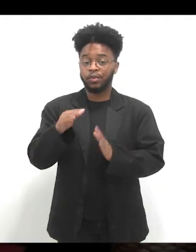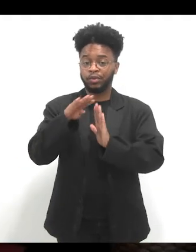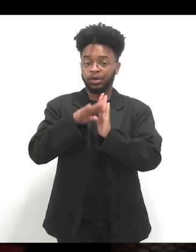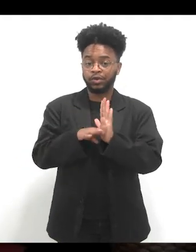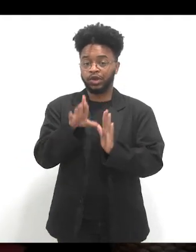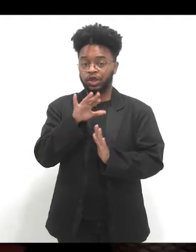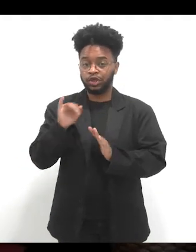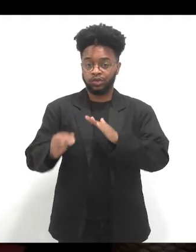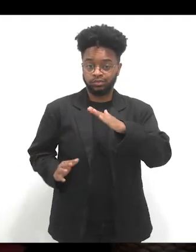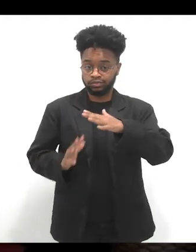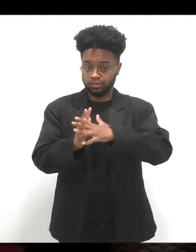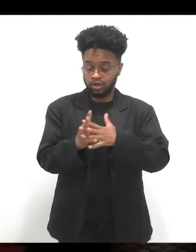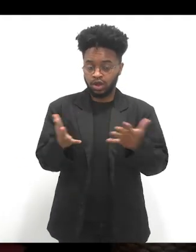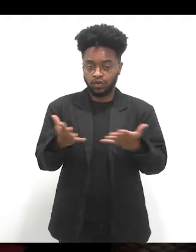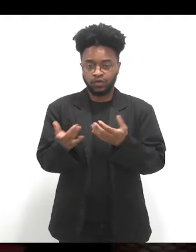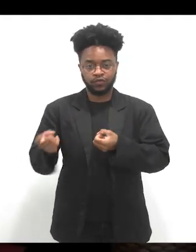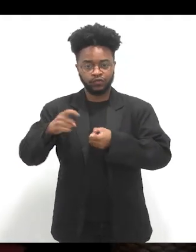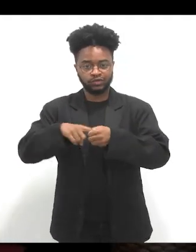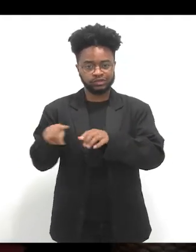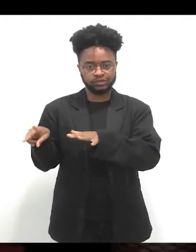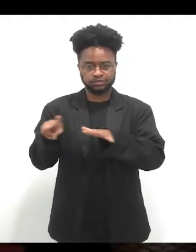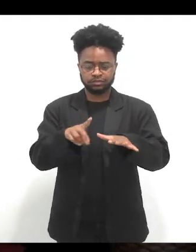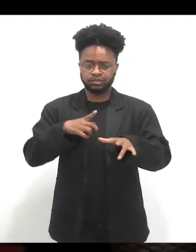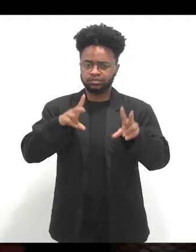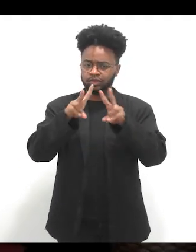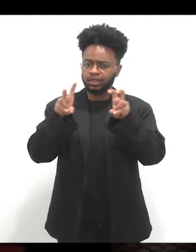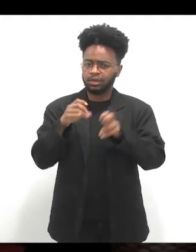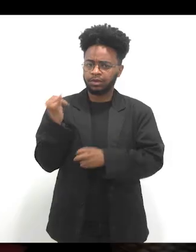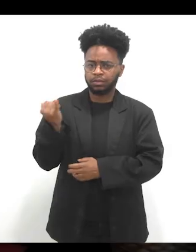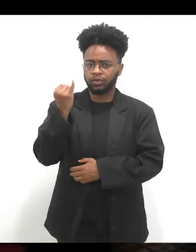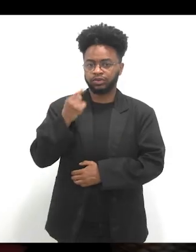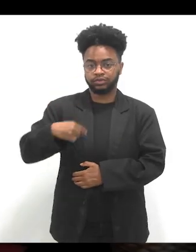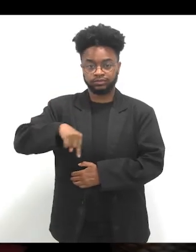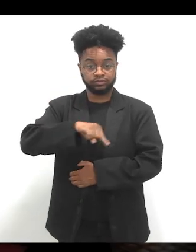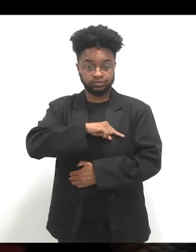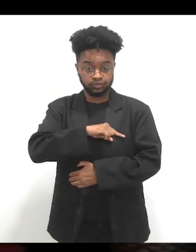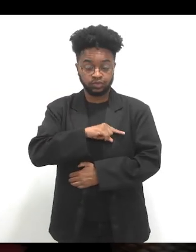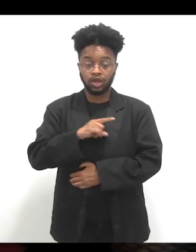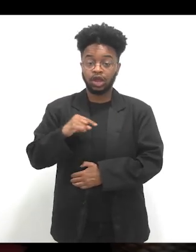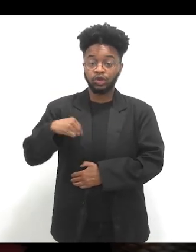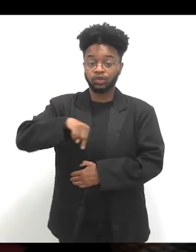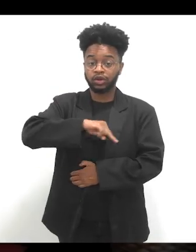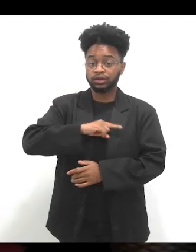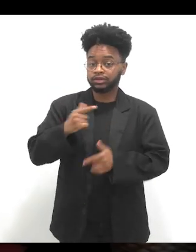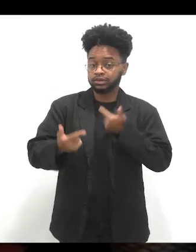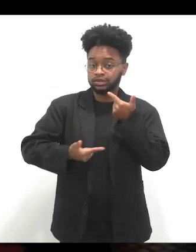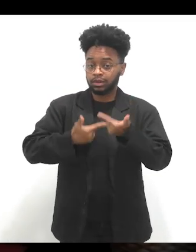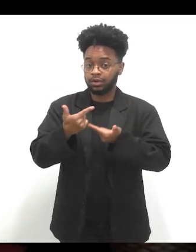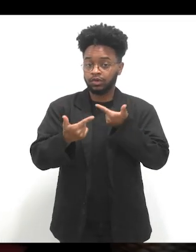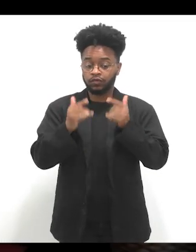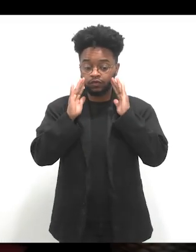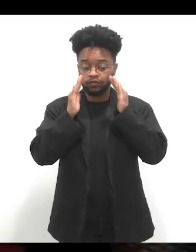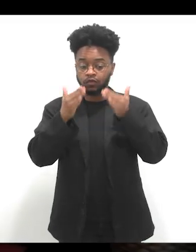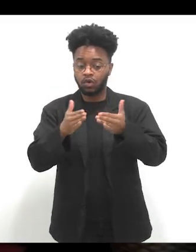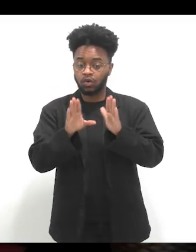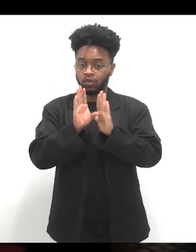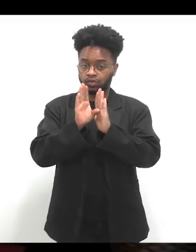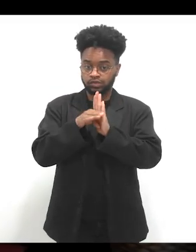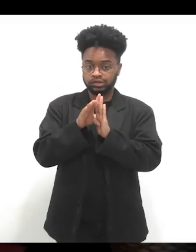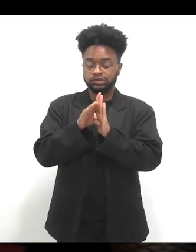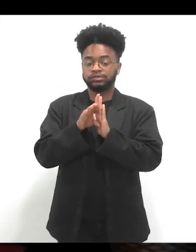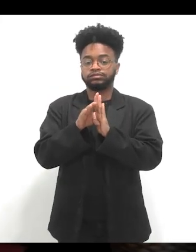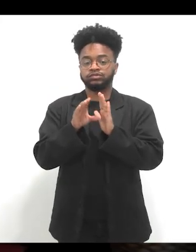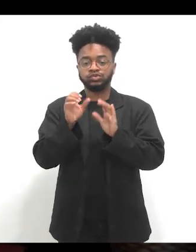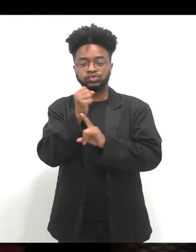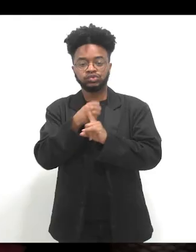bom? O programa Rio Sem Fronteiras volta essa semana com um tema muito importante para todos nós. Nós que trabalhamos por um conceito